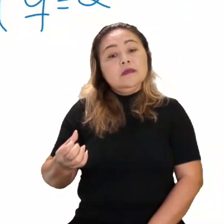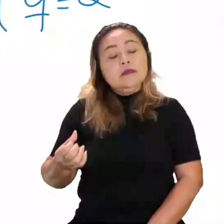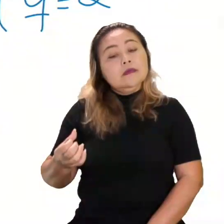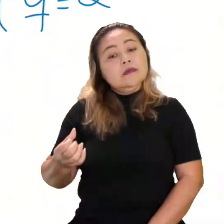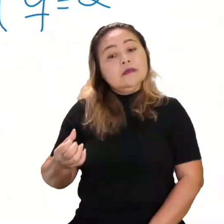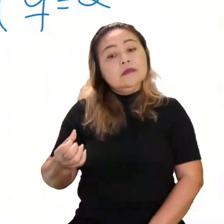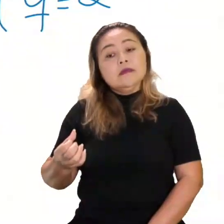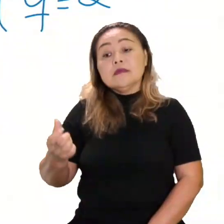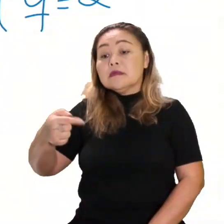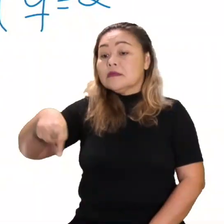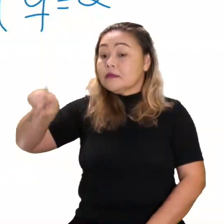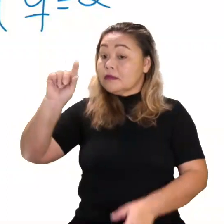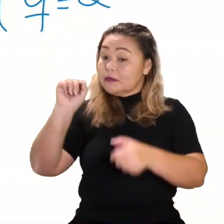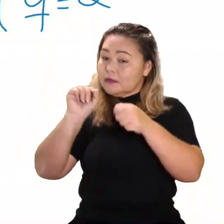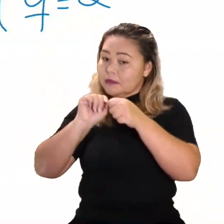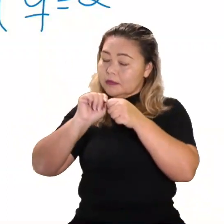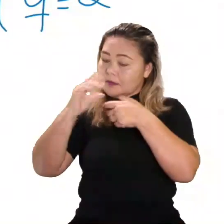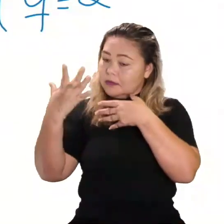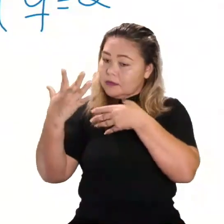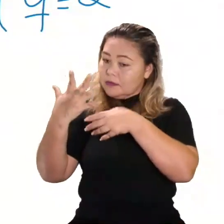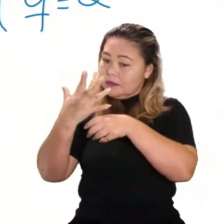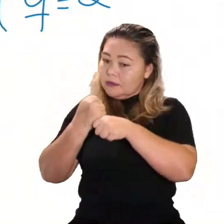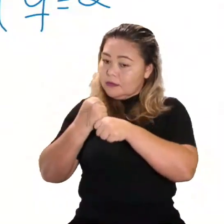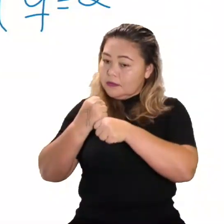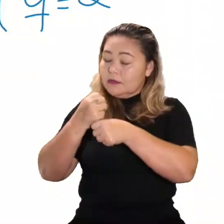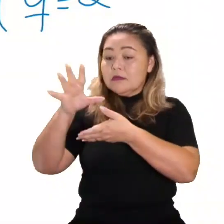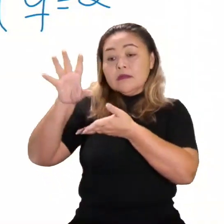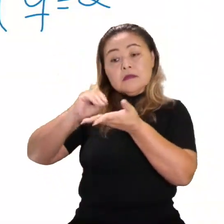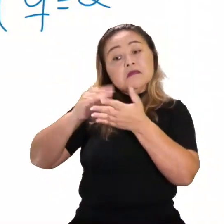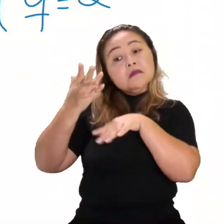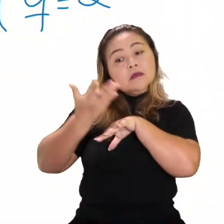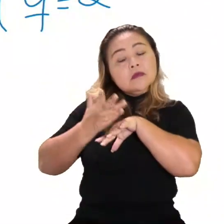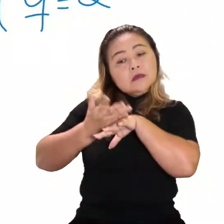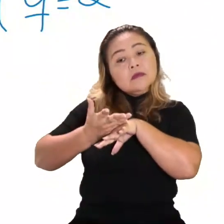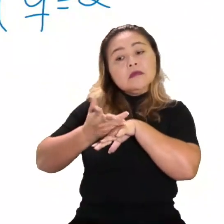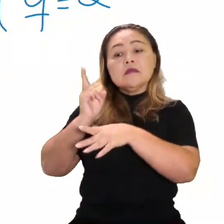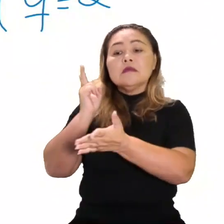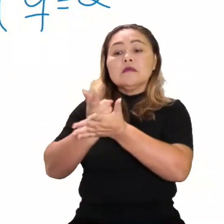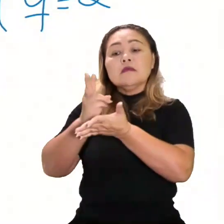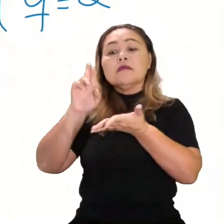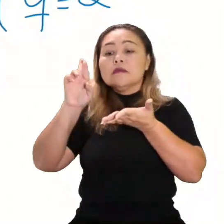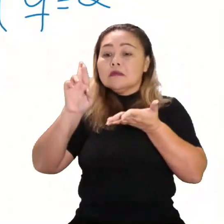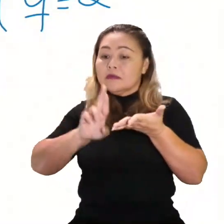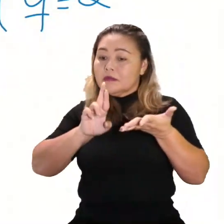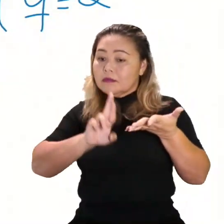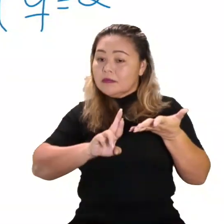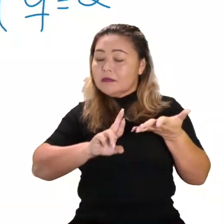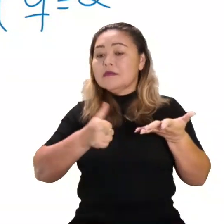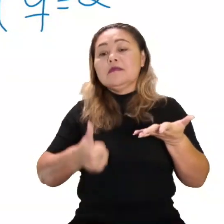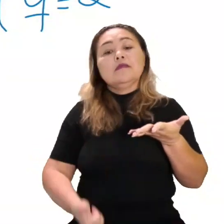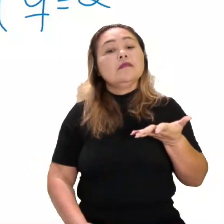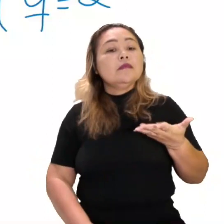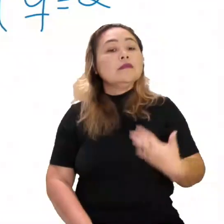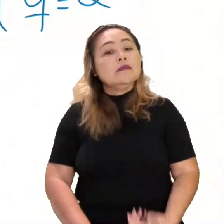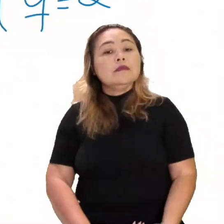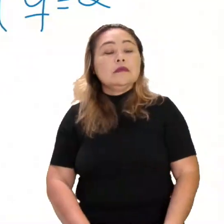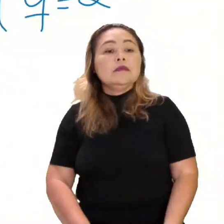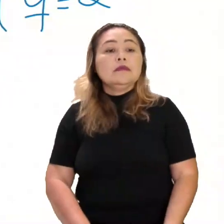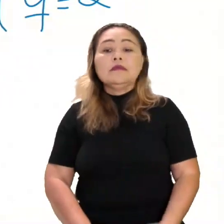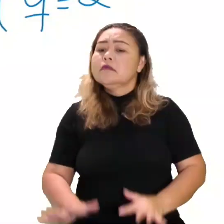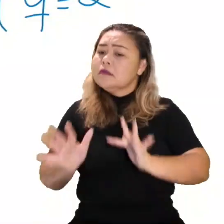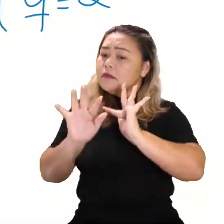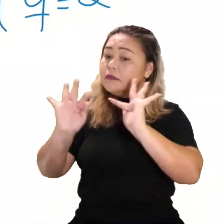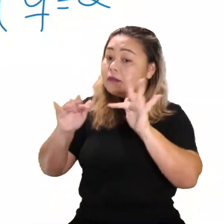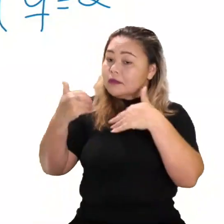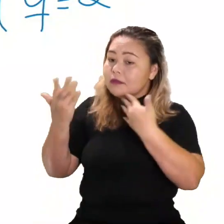2046. Se vocês fizerem a soma ali pelo modelinho prático, também tem que dar o mesmo resultado, tá?